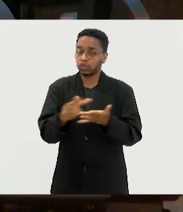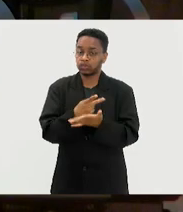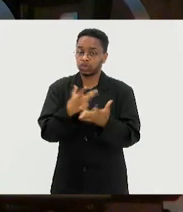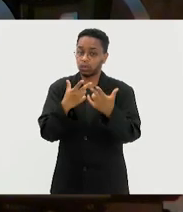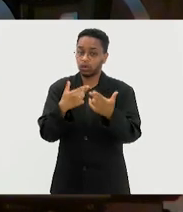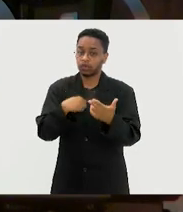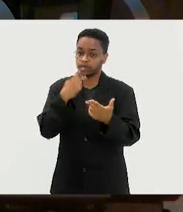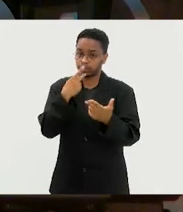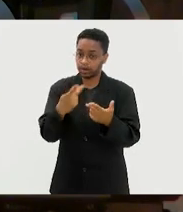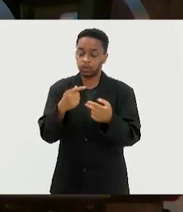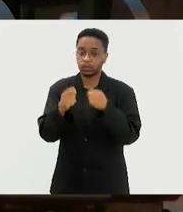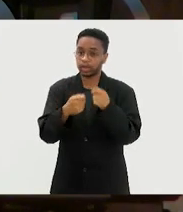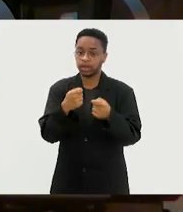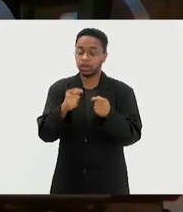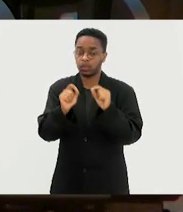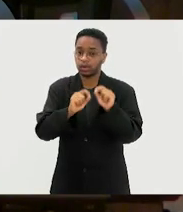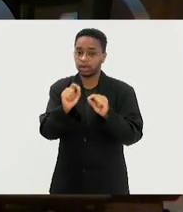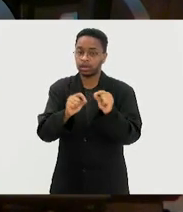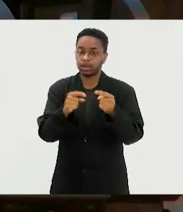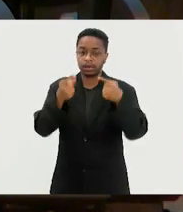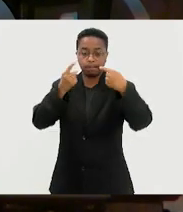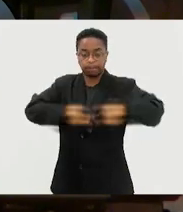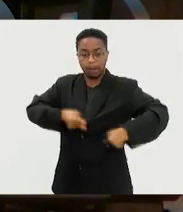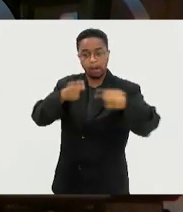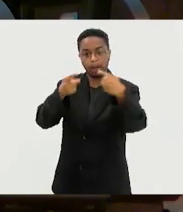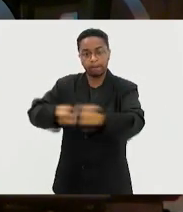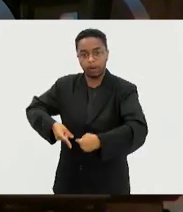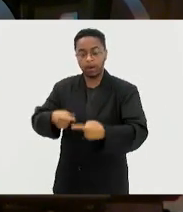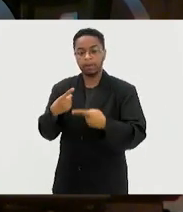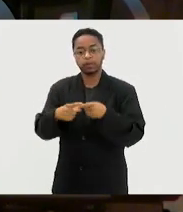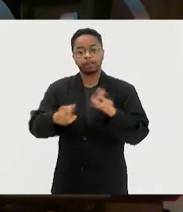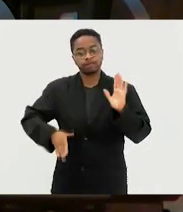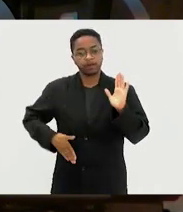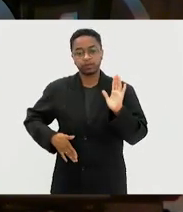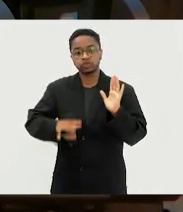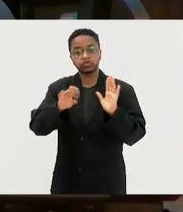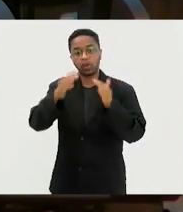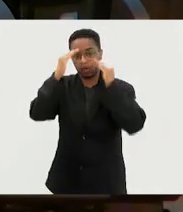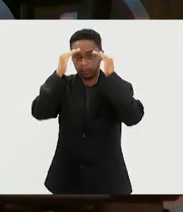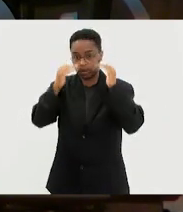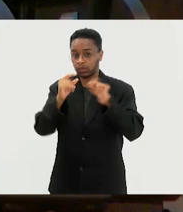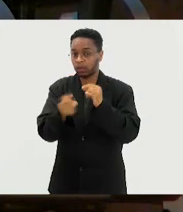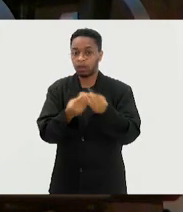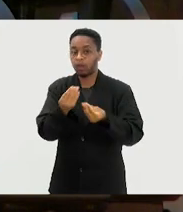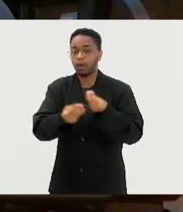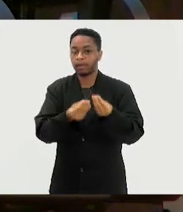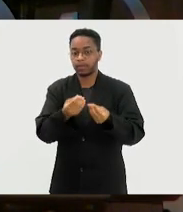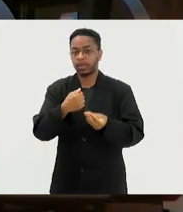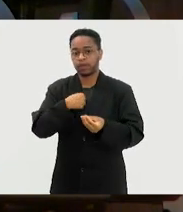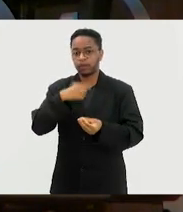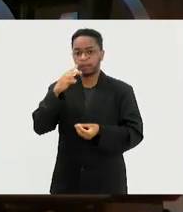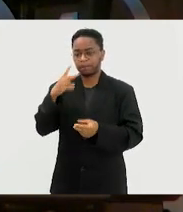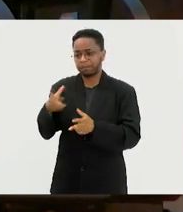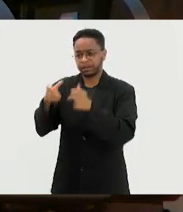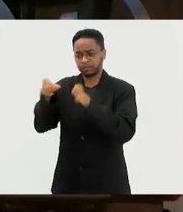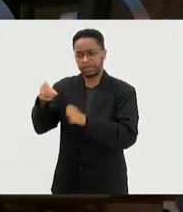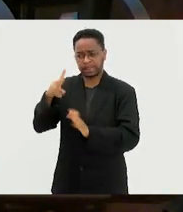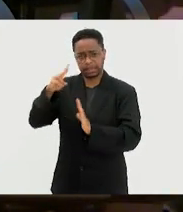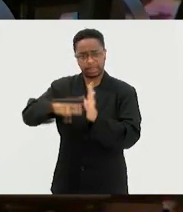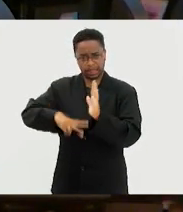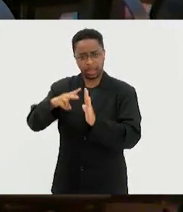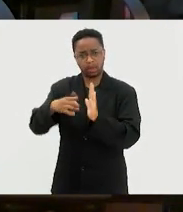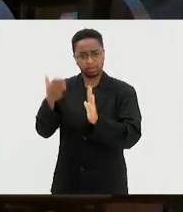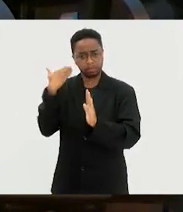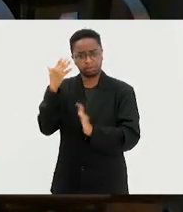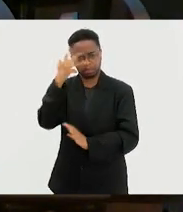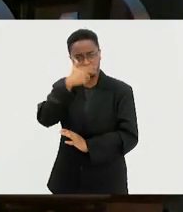é olho por olho, dente por dente. E vagabundo só obedece de uma forma, Átila. Eu vi a sua leitura aquele dia, perfeita, muito linda.